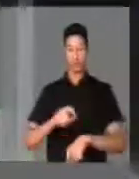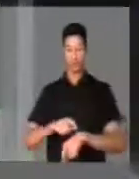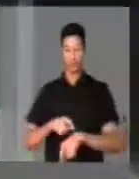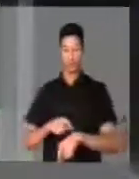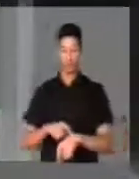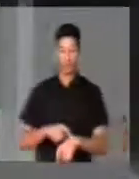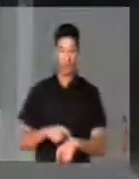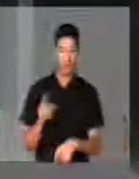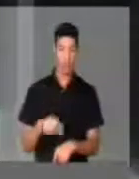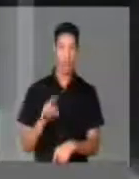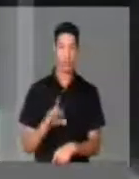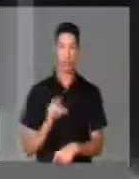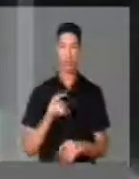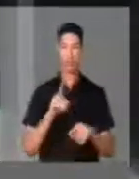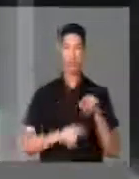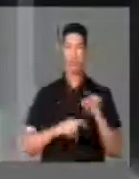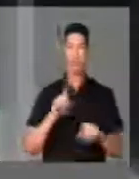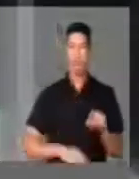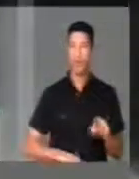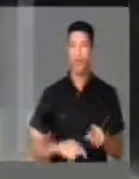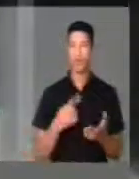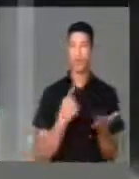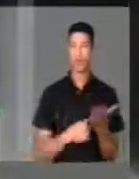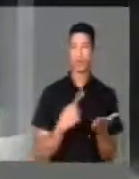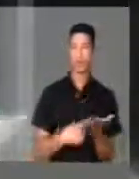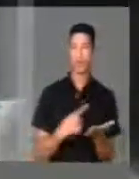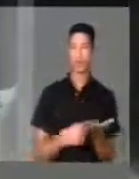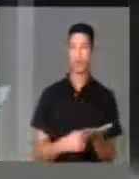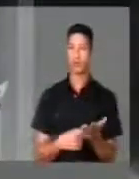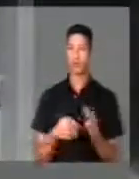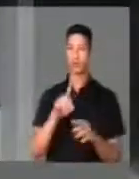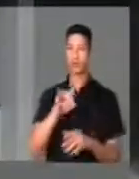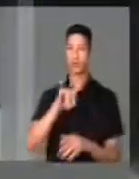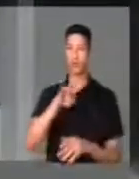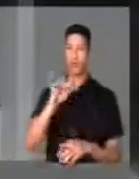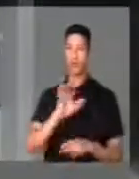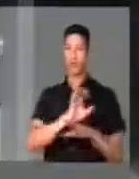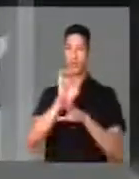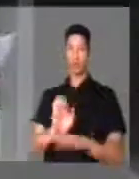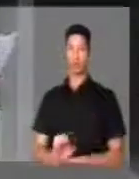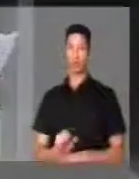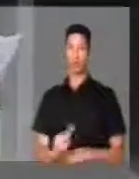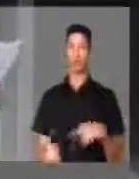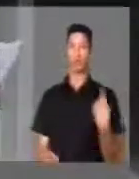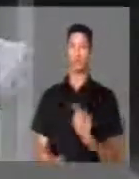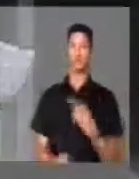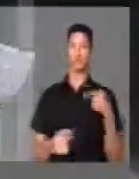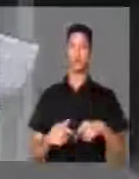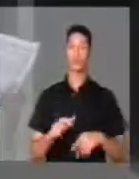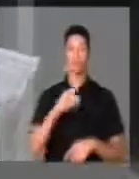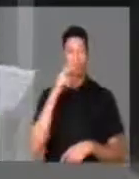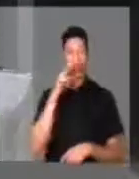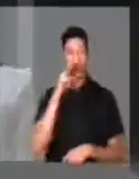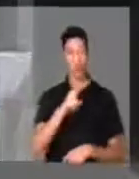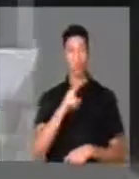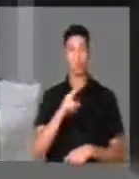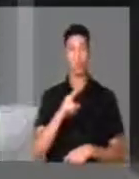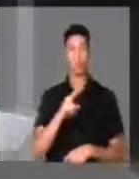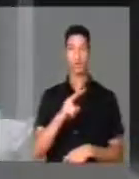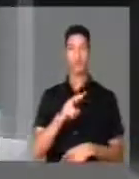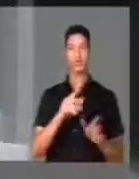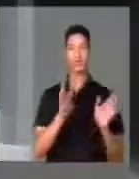momento não é apenas o conteúdo da renegociação da dívida dos estados. Nós estamos assistindo